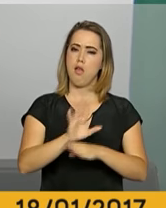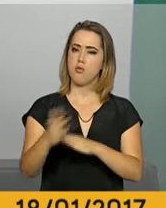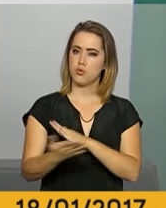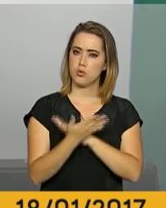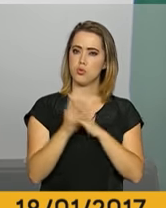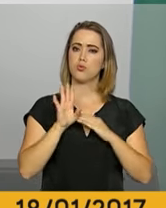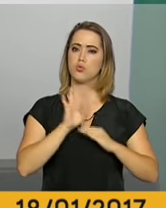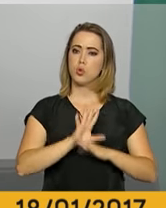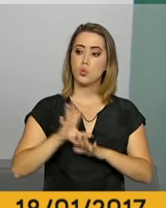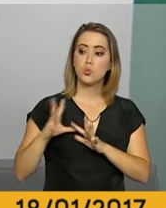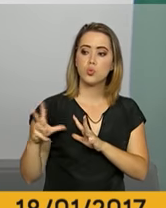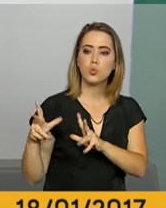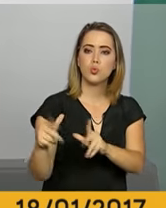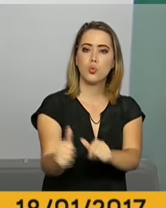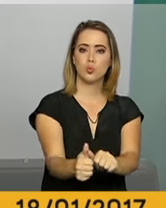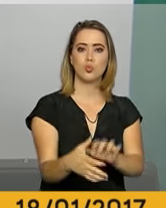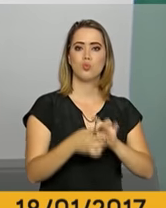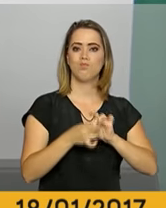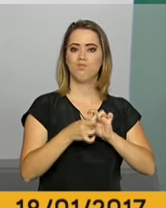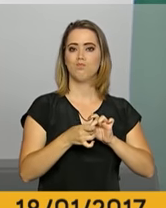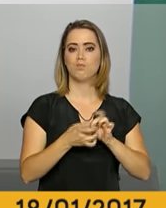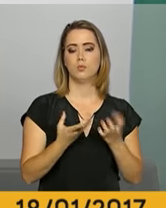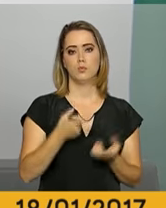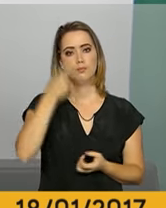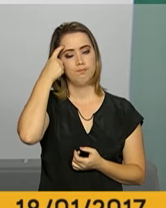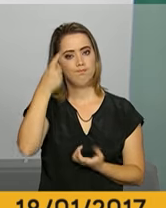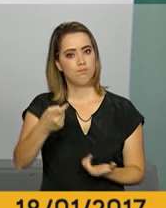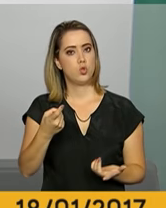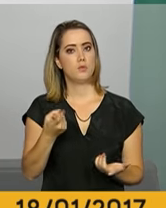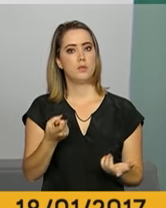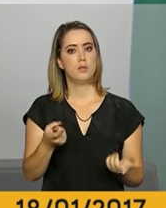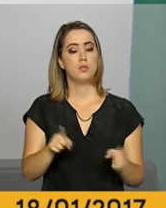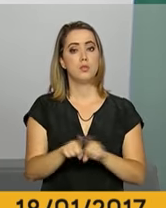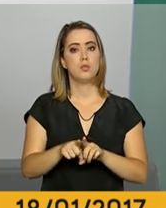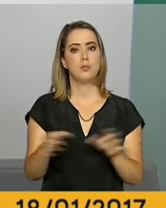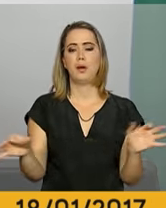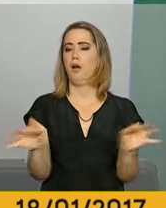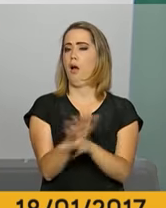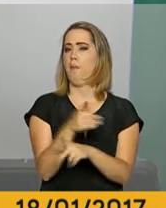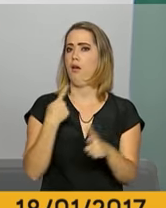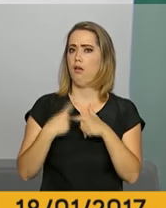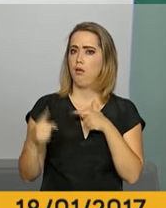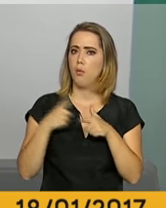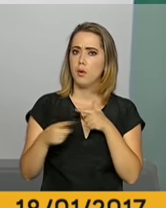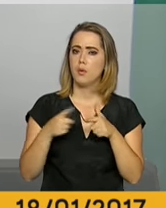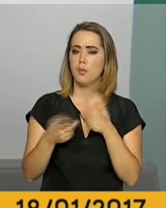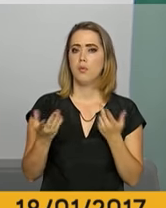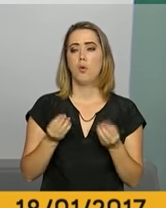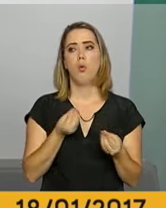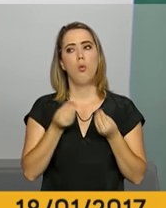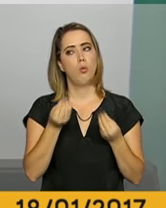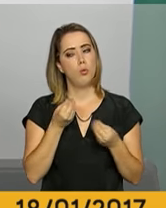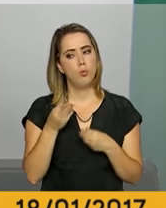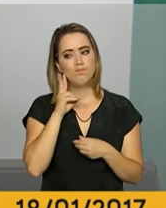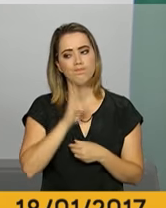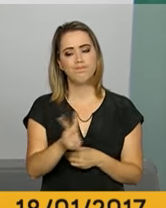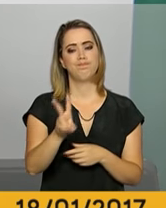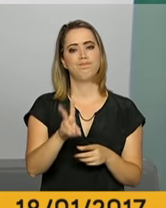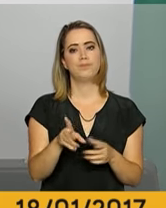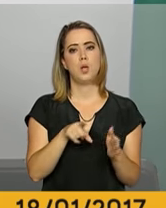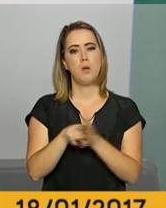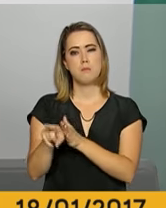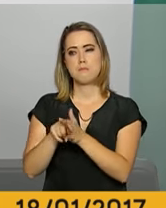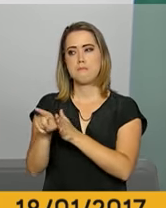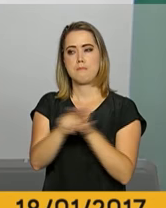cooperação de todos esses órgãos de inteligência para desbaratar, ao longo do tempo, ou tentar desbaratar,